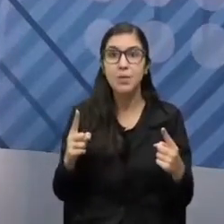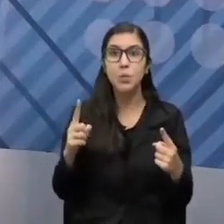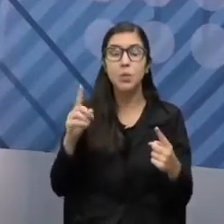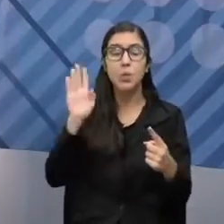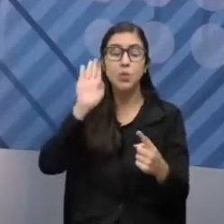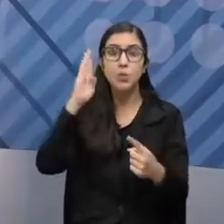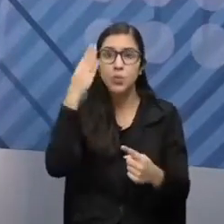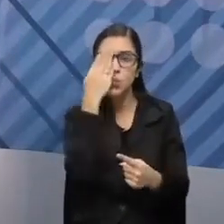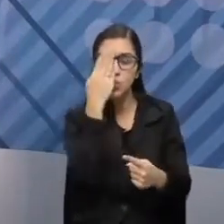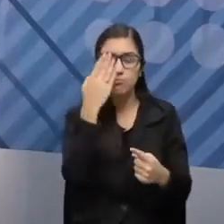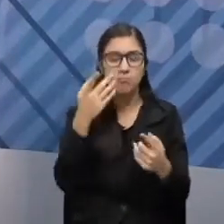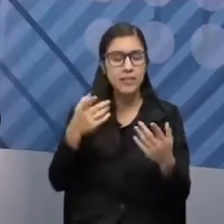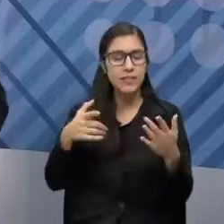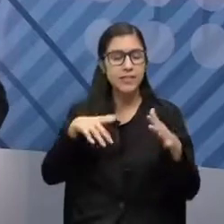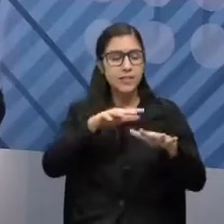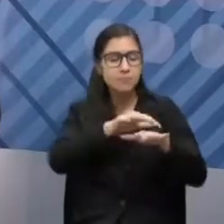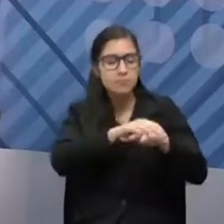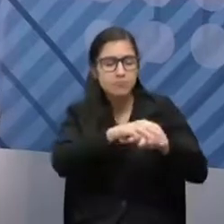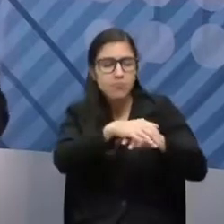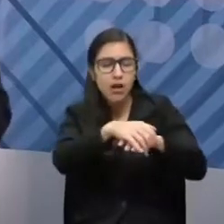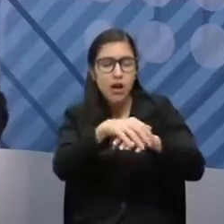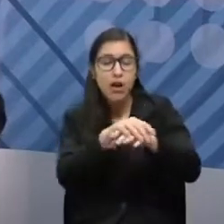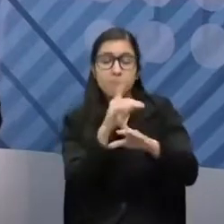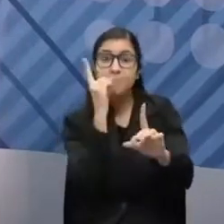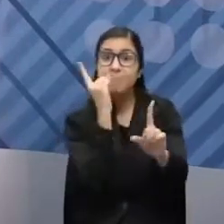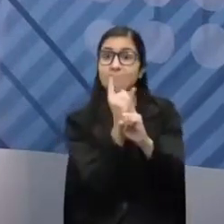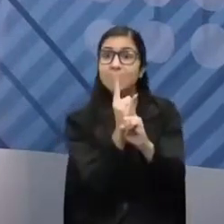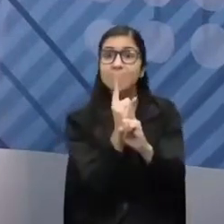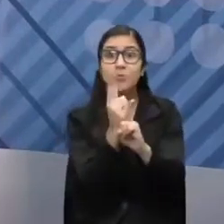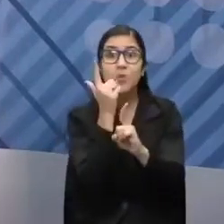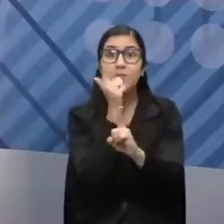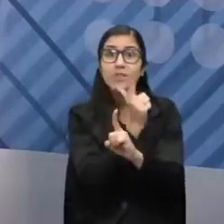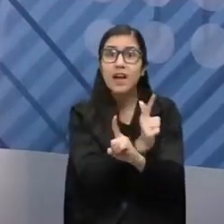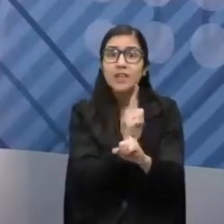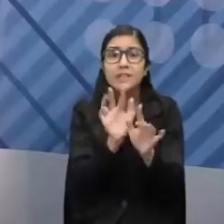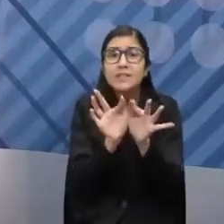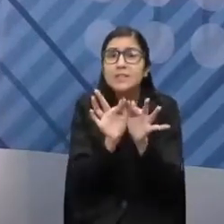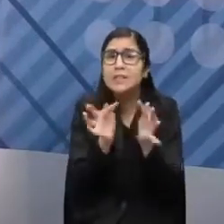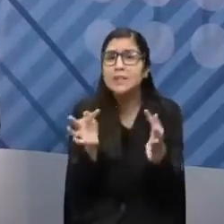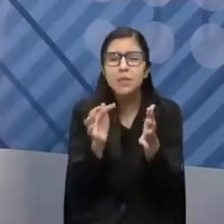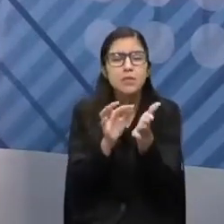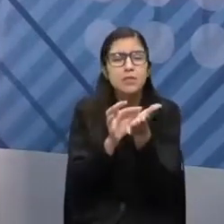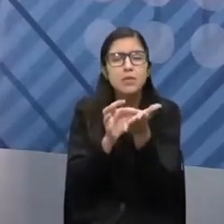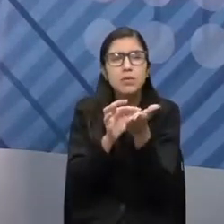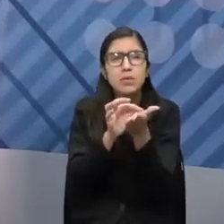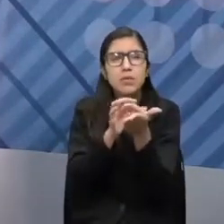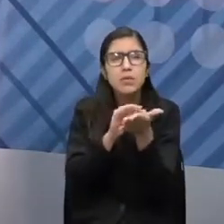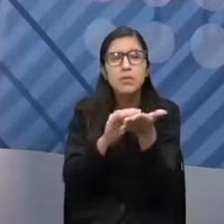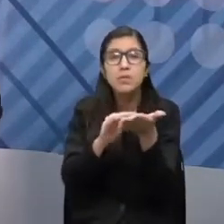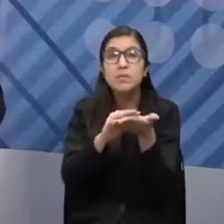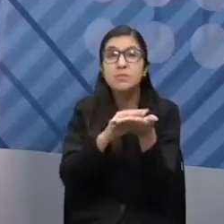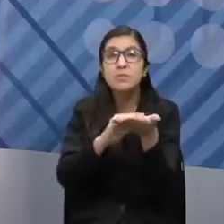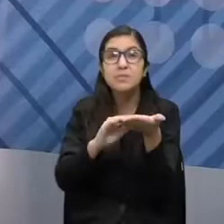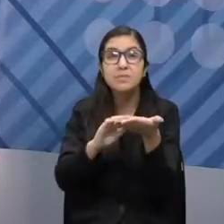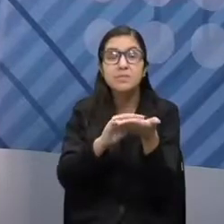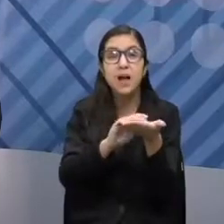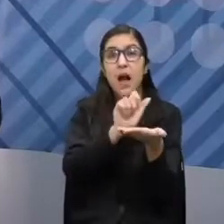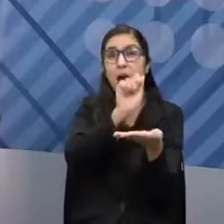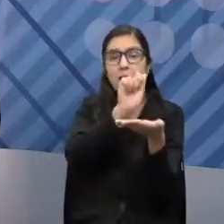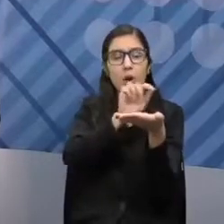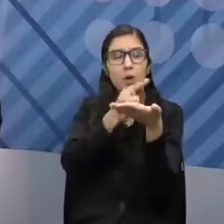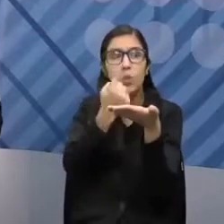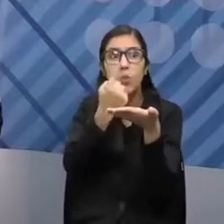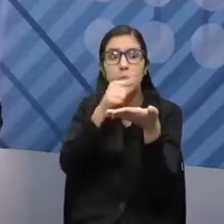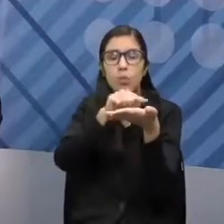refinado se trabalhado que vai identificar até um sutil ponto em braille, como a letra A,